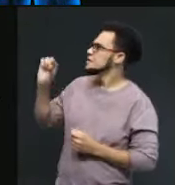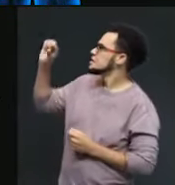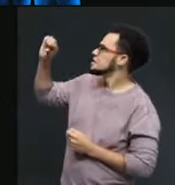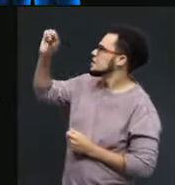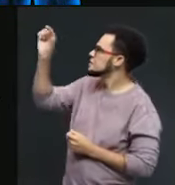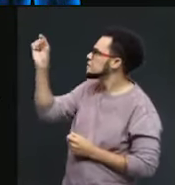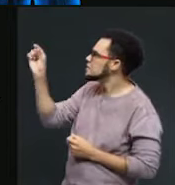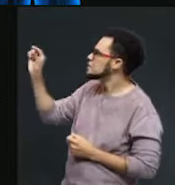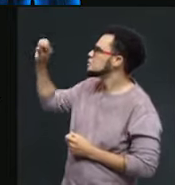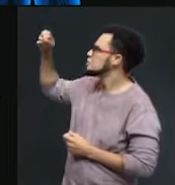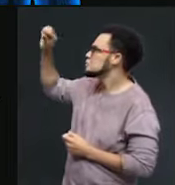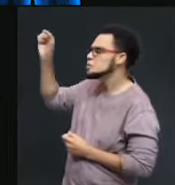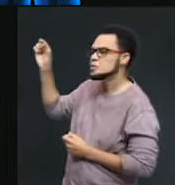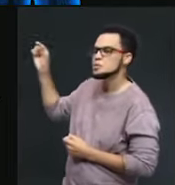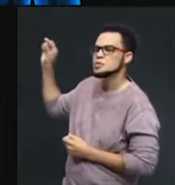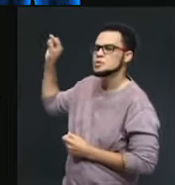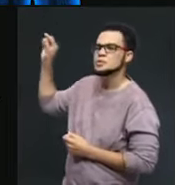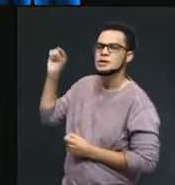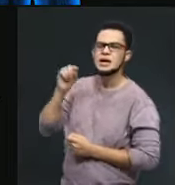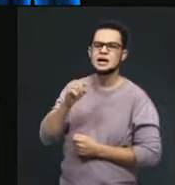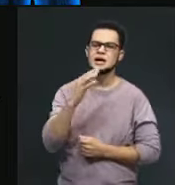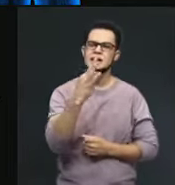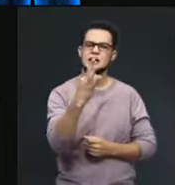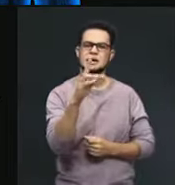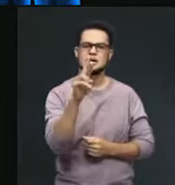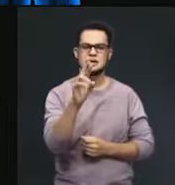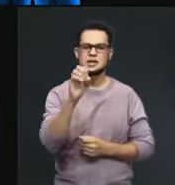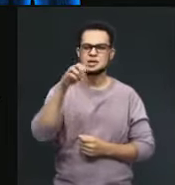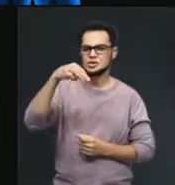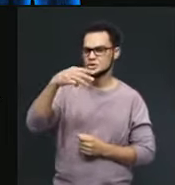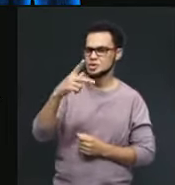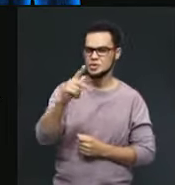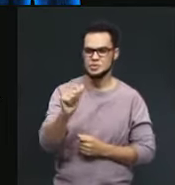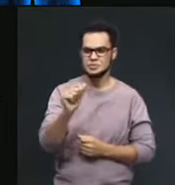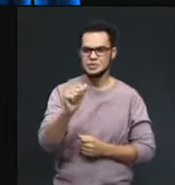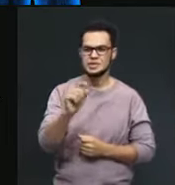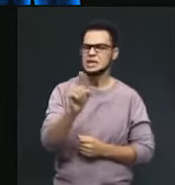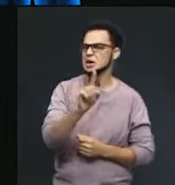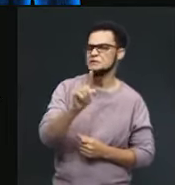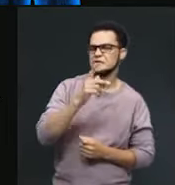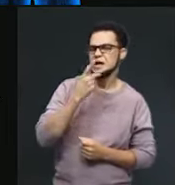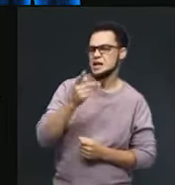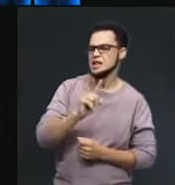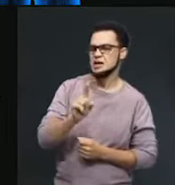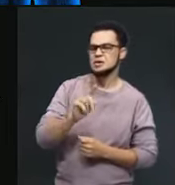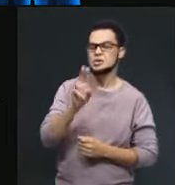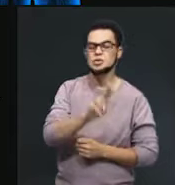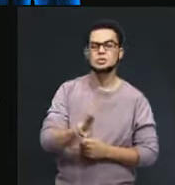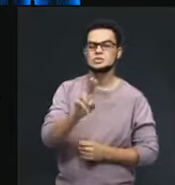chamado de trompa de falópio, não se fala mais, agora fala tuba